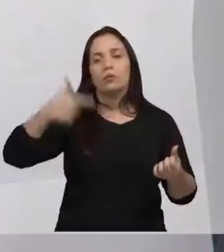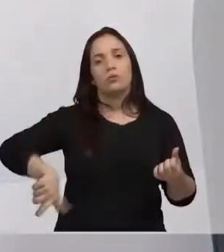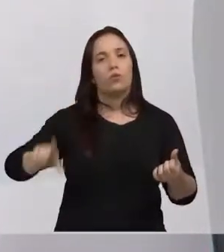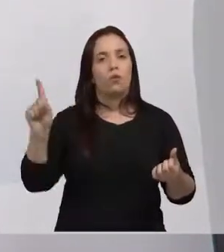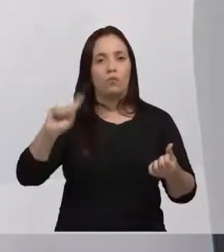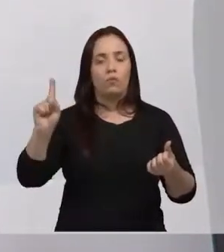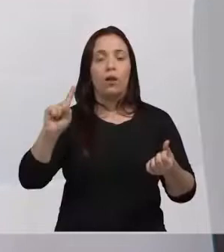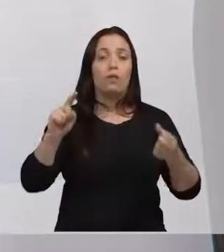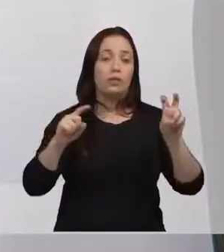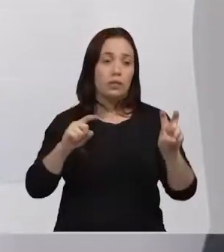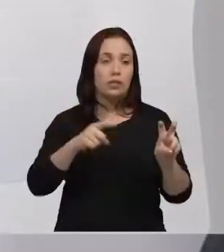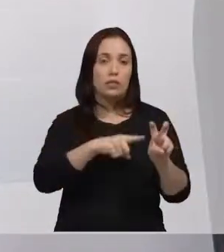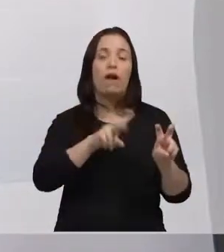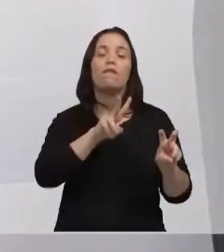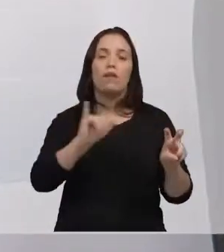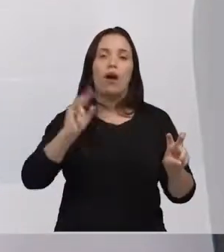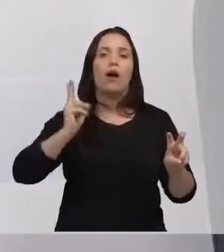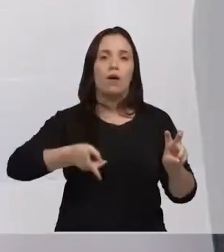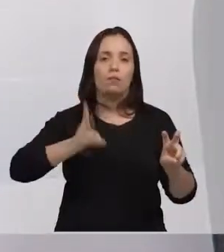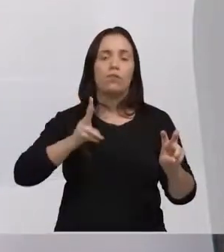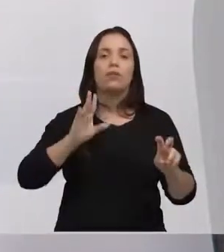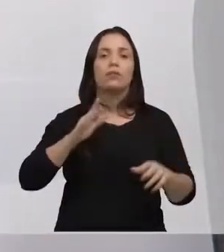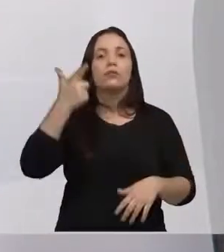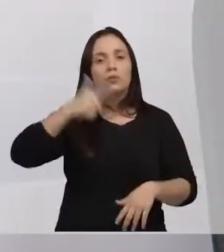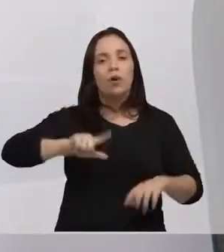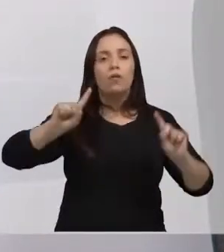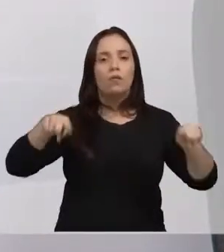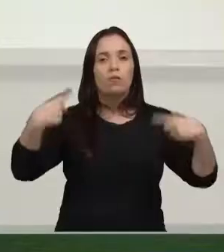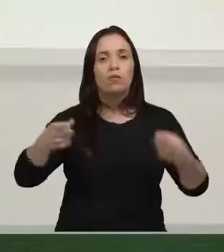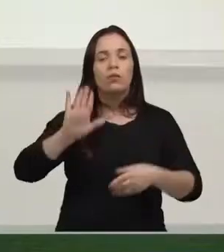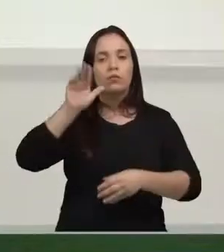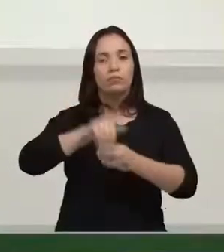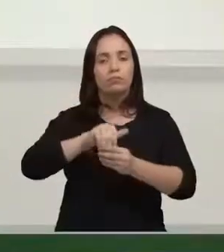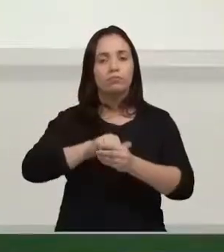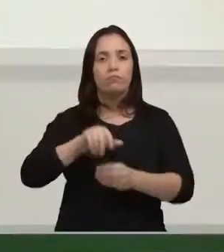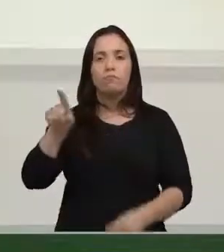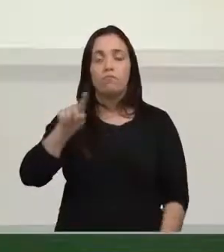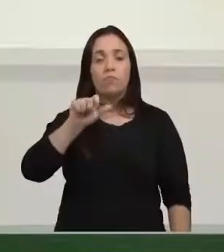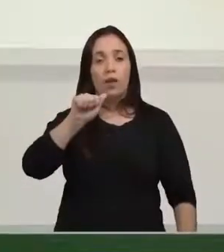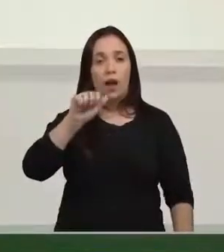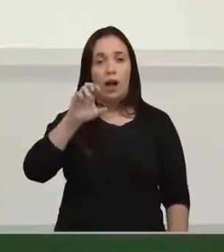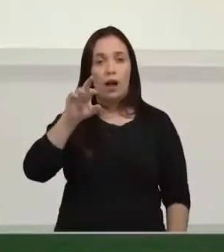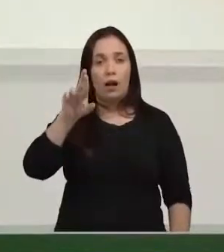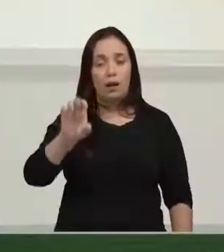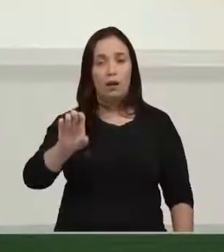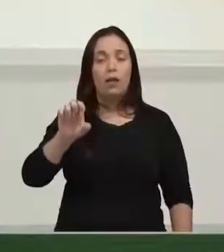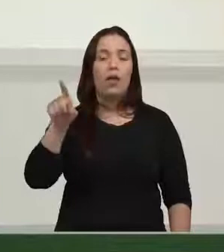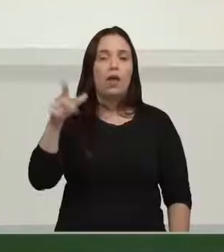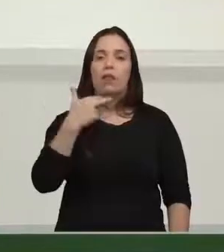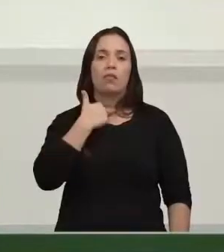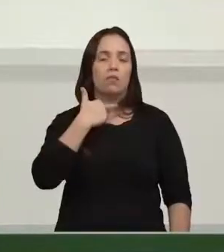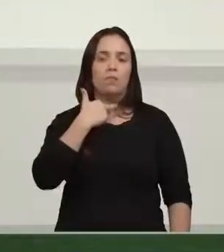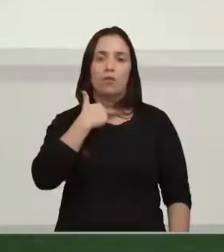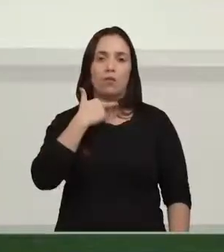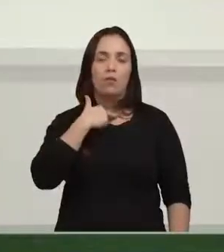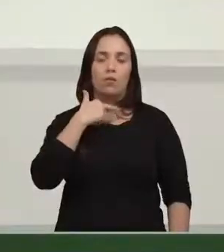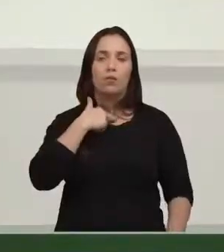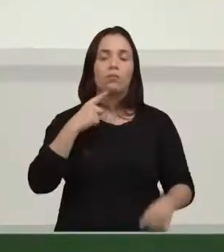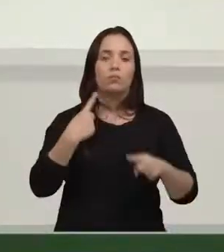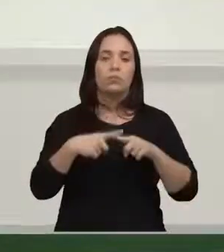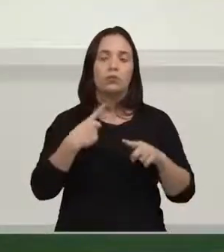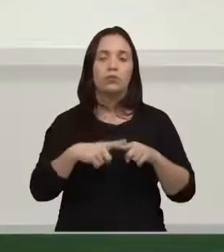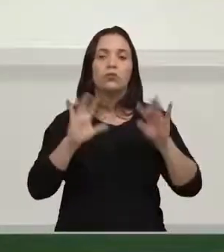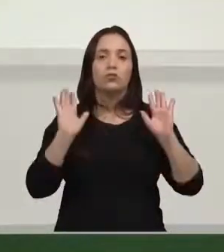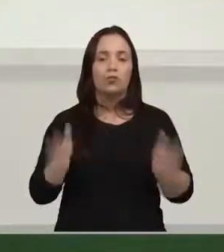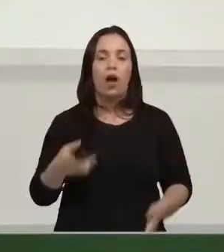Frederico, vão para reeleição. O do Acre não é mais, não porque não queira, não, porque não pode. Não pode, ele já cumpriu. Já